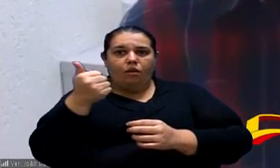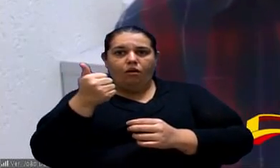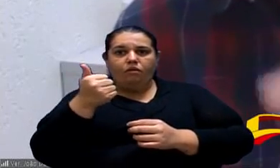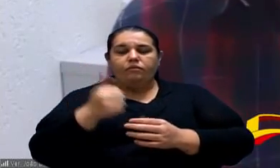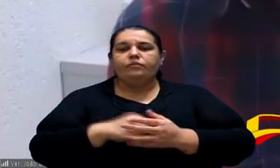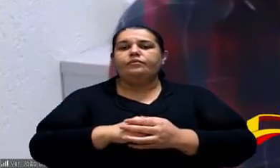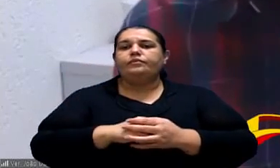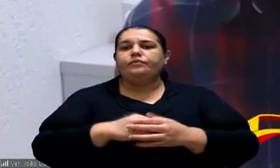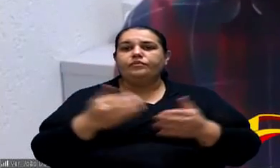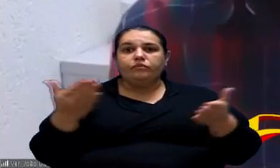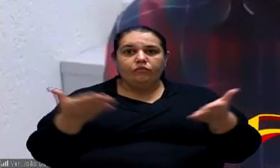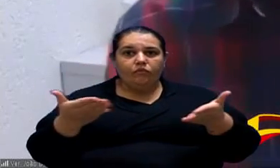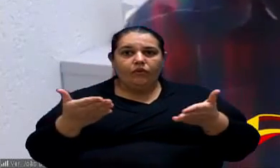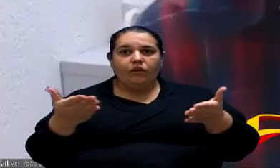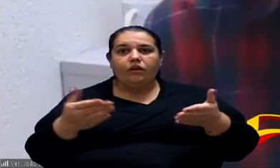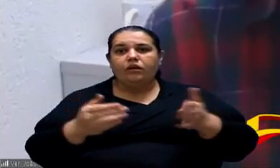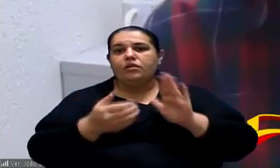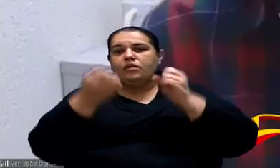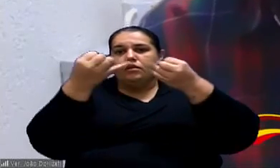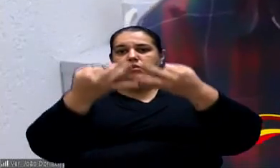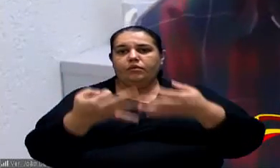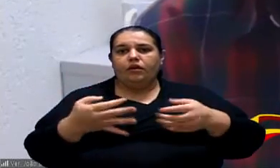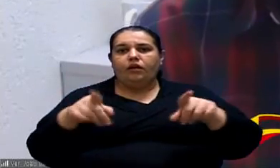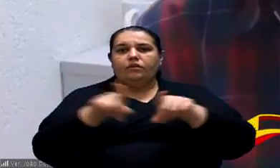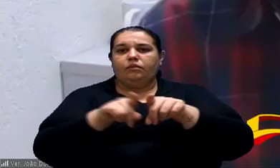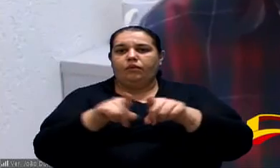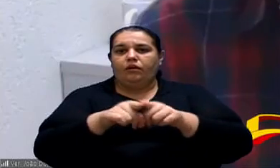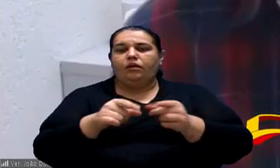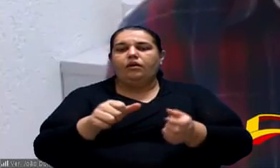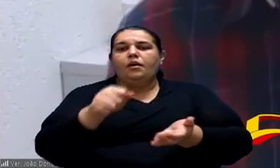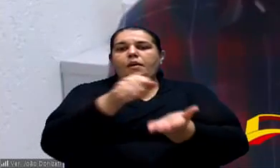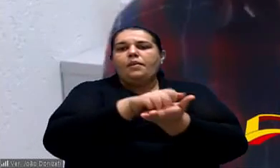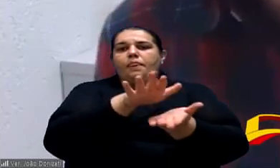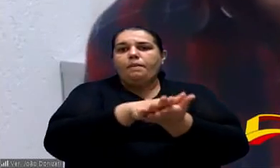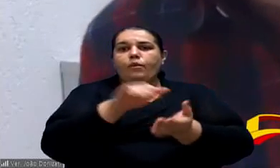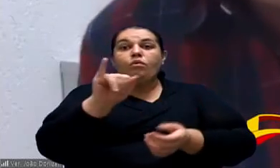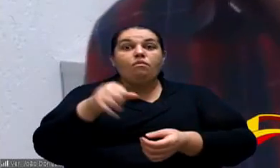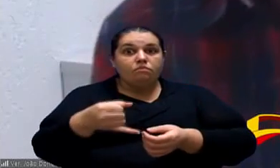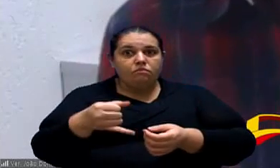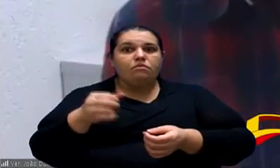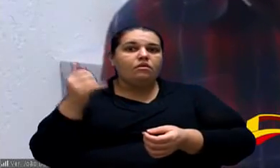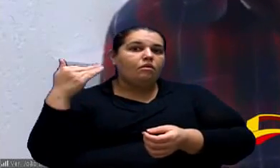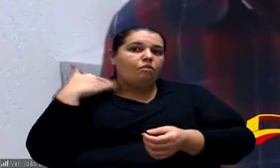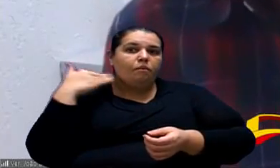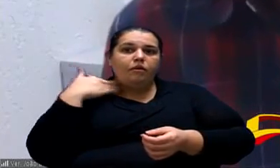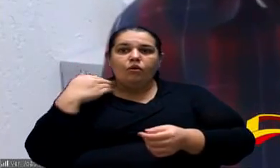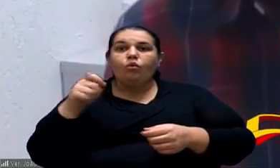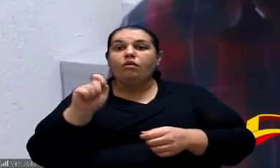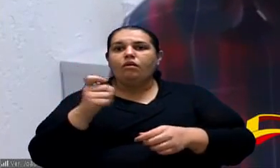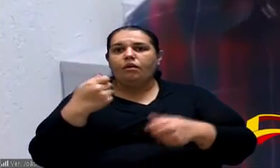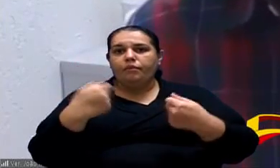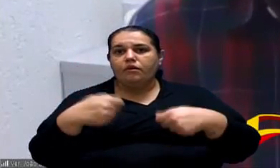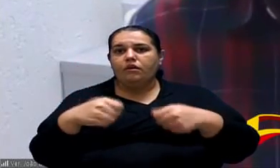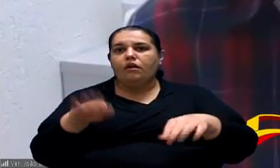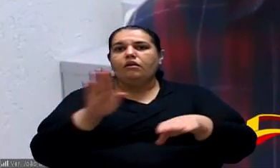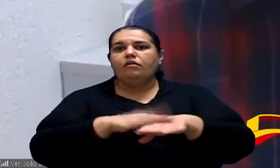Tá? É isso que eu queria colocar. Então, tem multa em cima deles. O que tem que fazer para complementar isso é